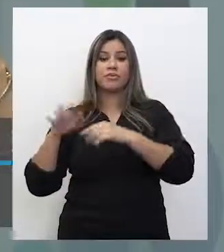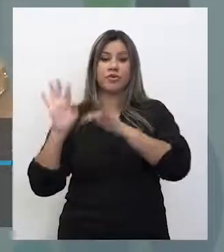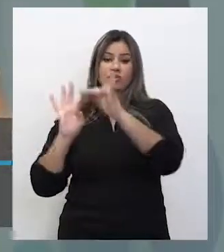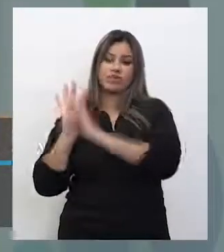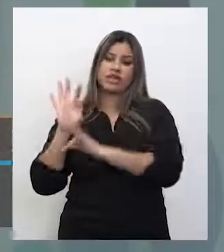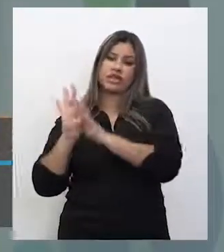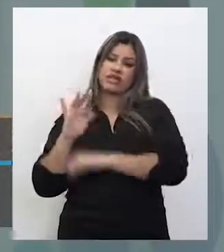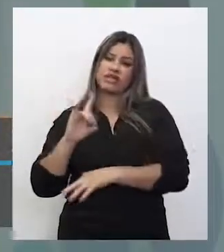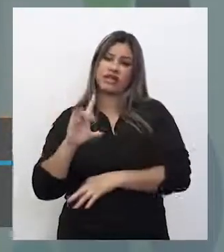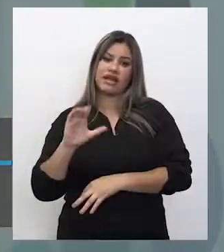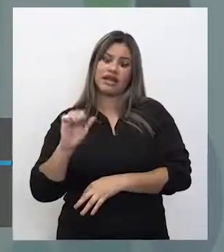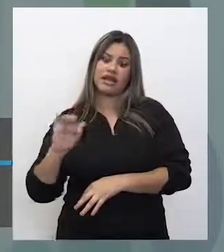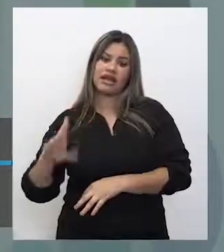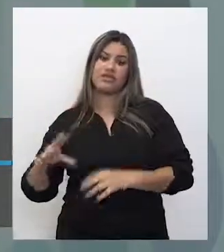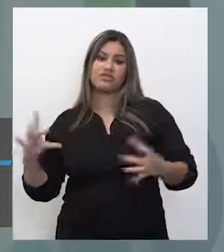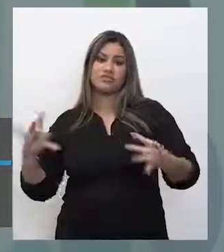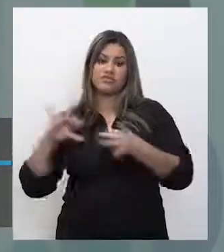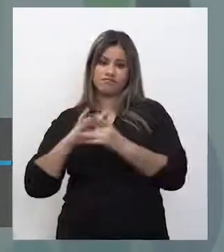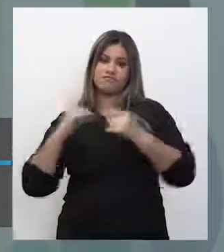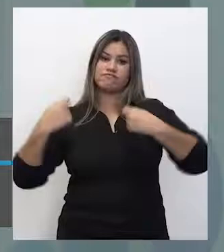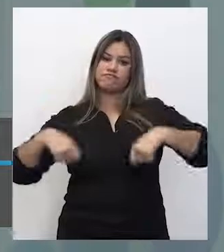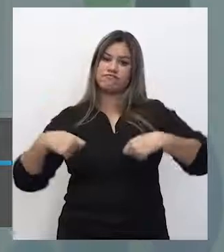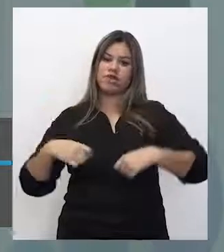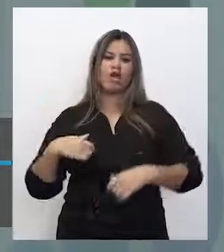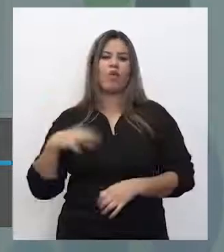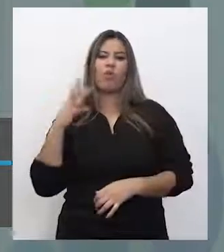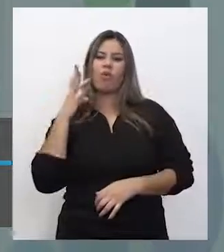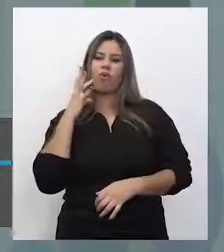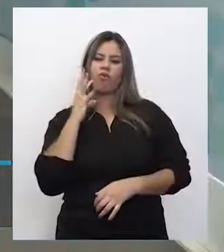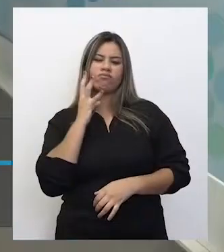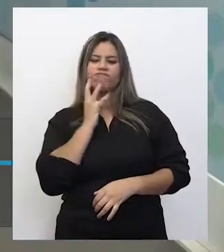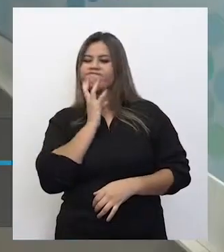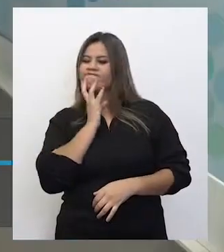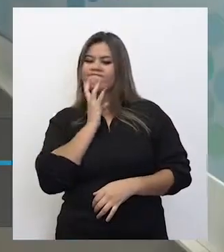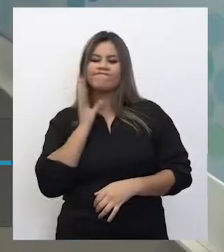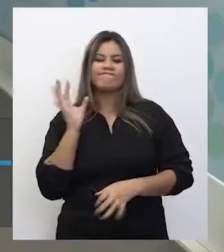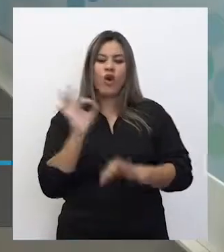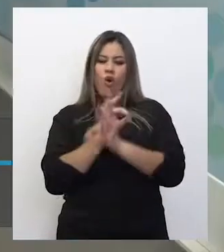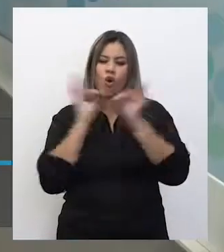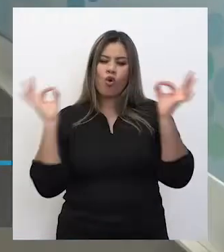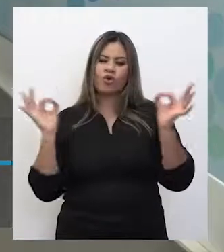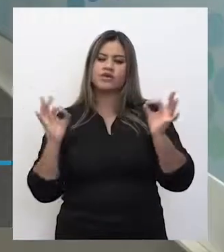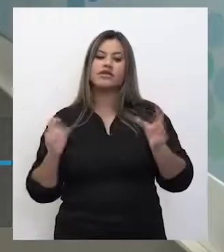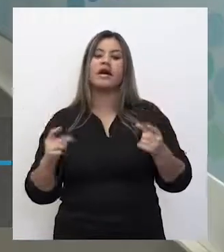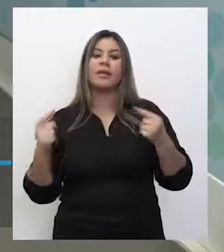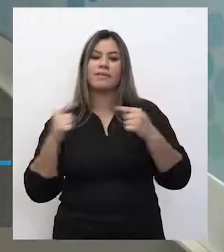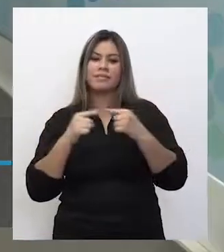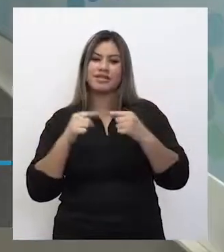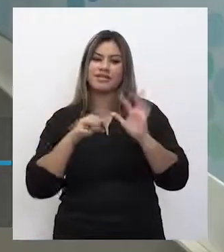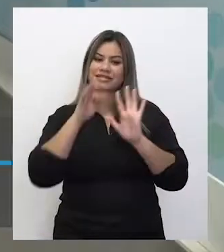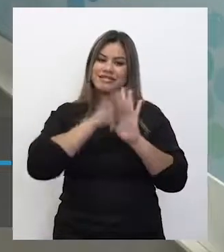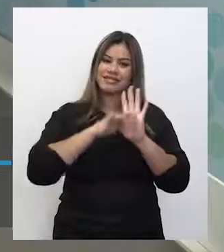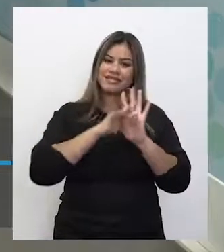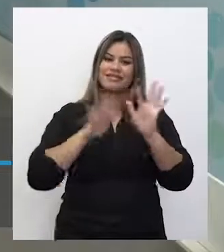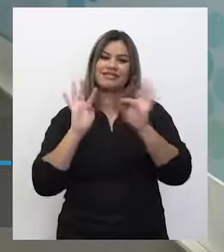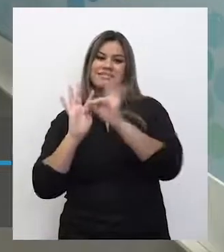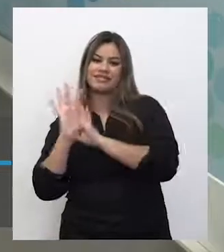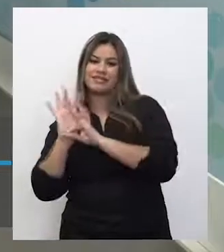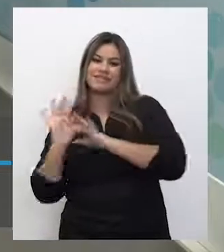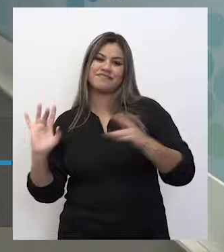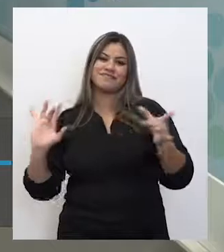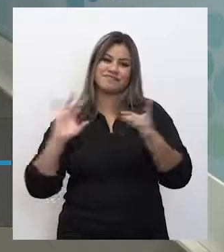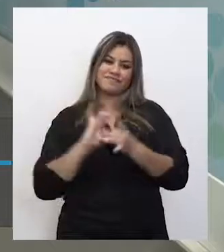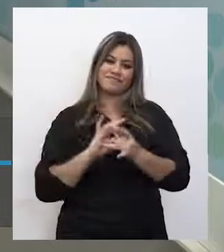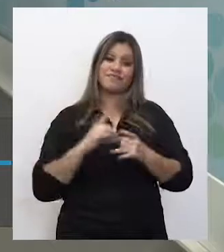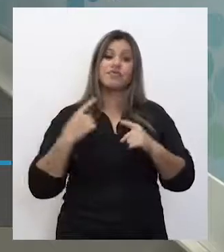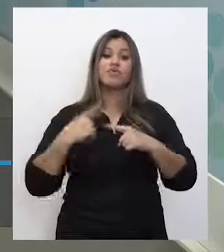por exemplo, e aí ele tem que fazer a relação? Sim. Acho o máximo isso. Aí vai trabalhar também intertextualidade, né? Isso, eu acho o máximo, porque